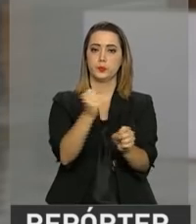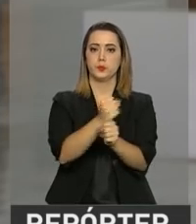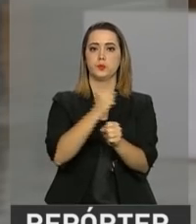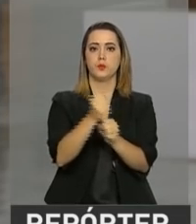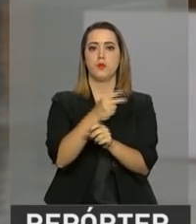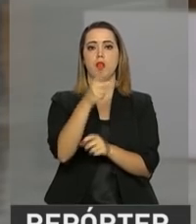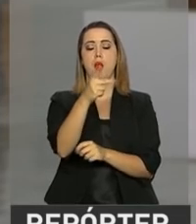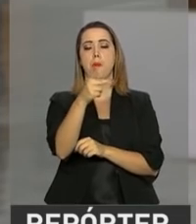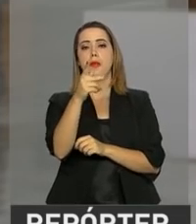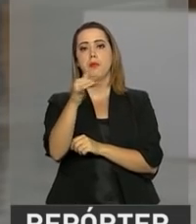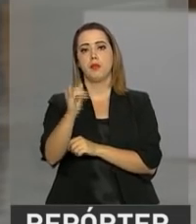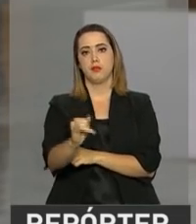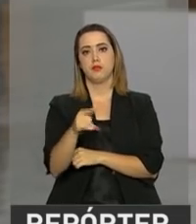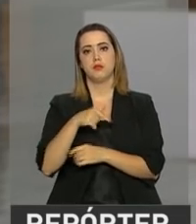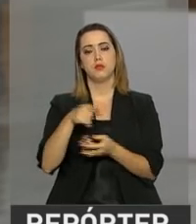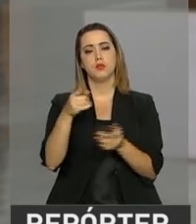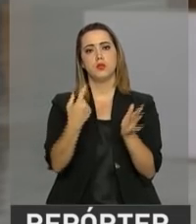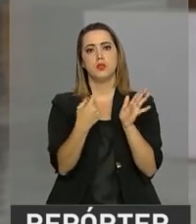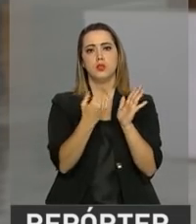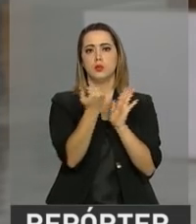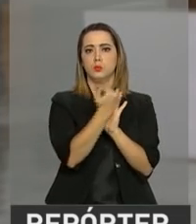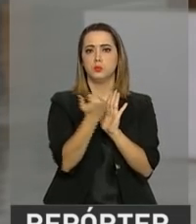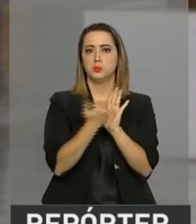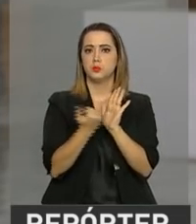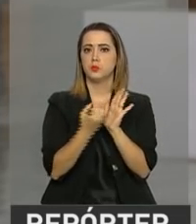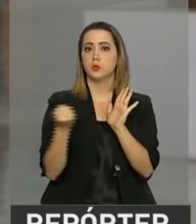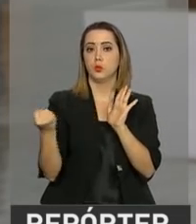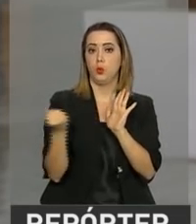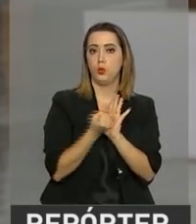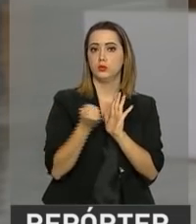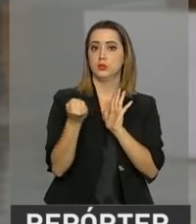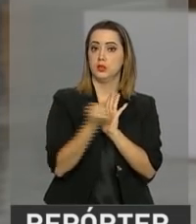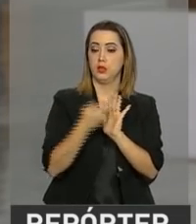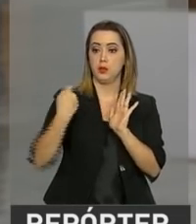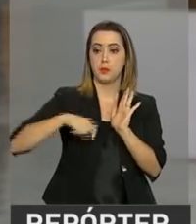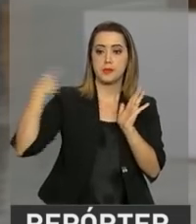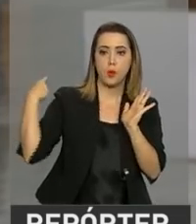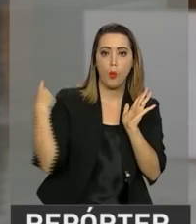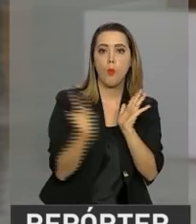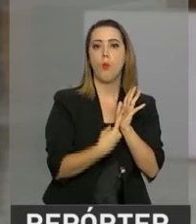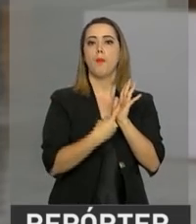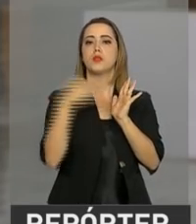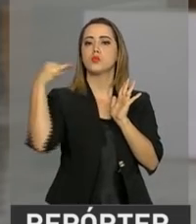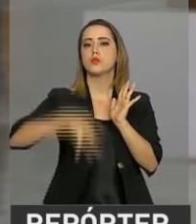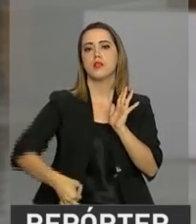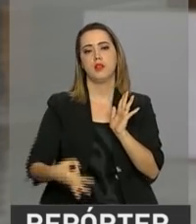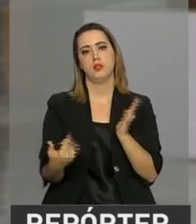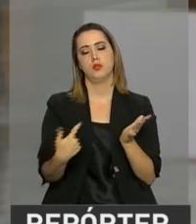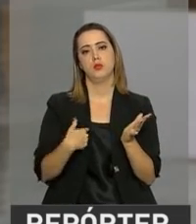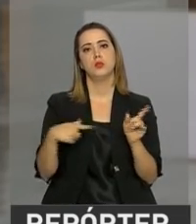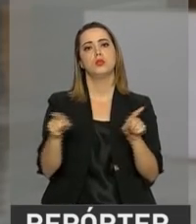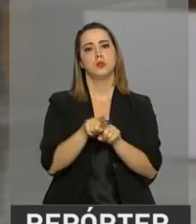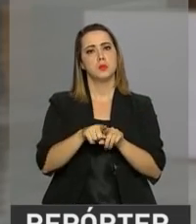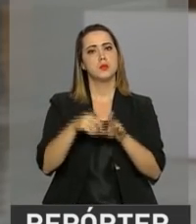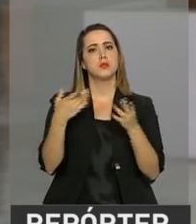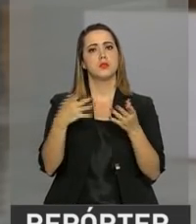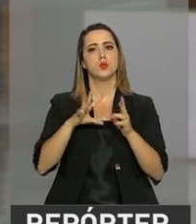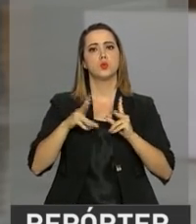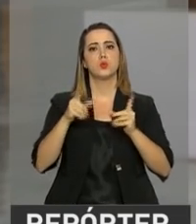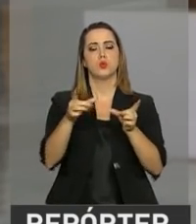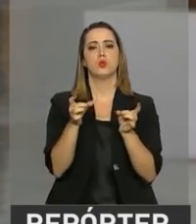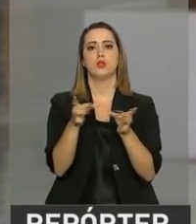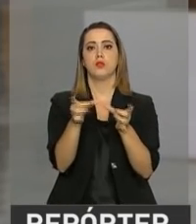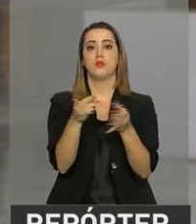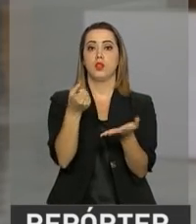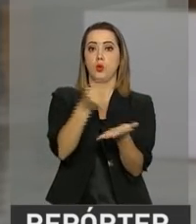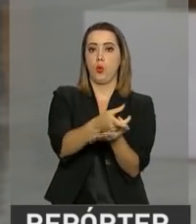estabelece que as obrigações contratuais assumidas na licitação devem ser cumpridas e que os lances vencedores devem ser honrados também determina